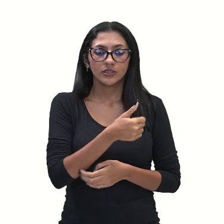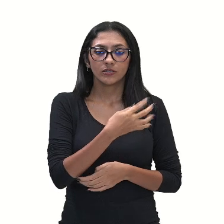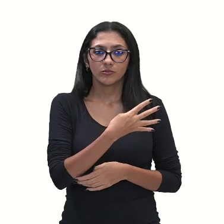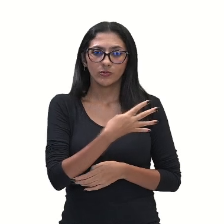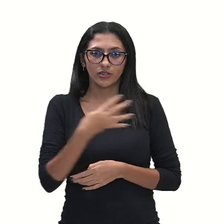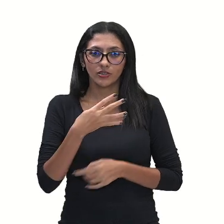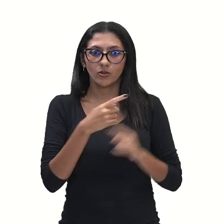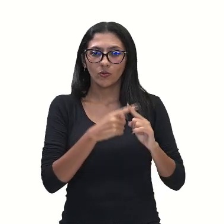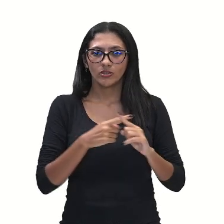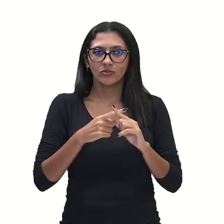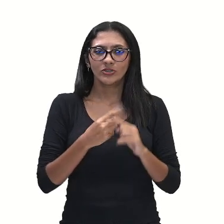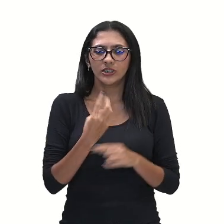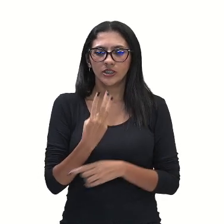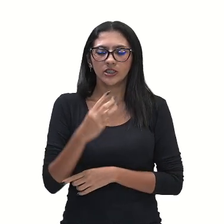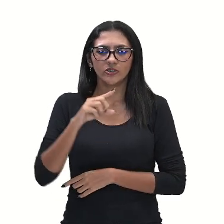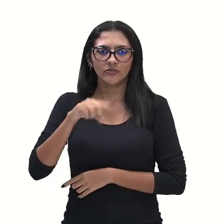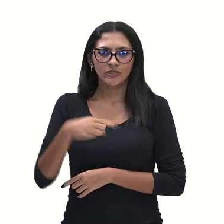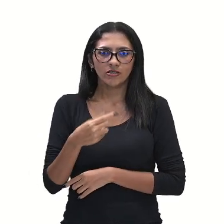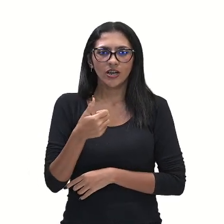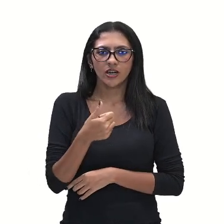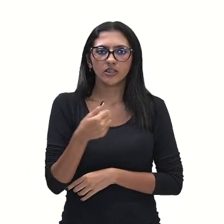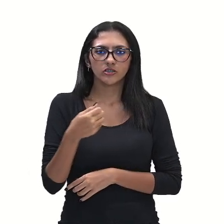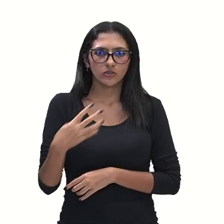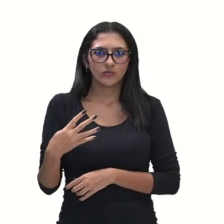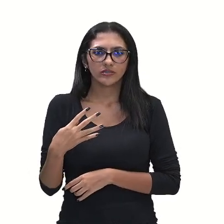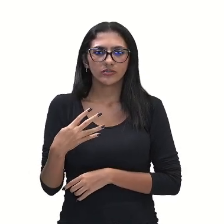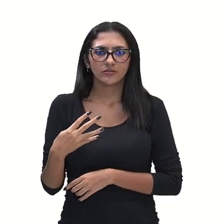que foi o valor dado, não é isso? Só voltar aqui.